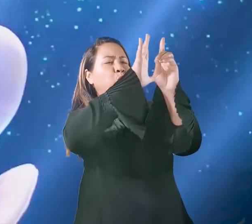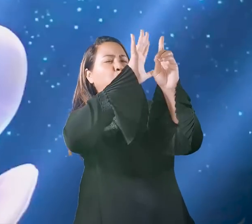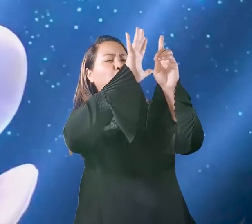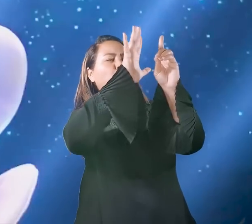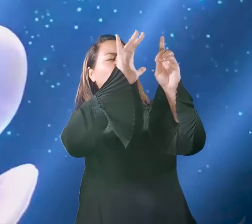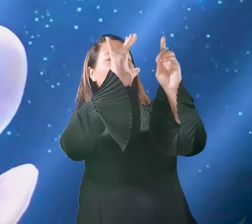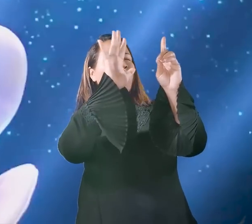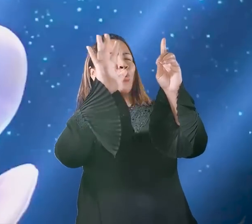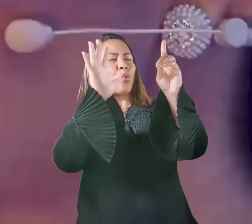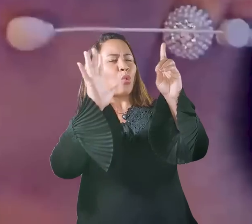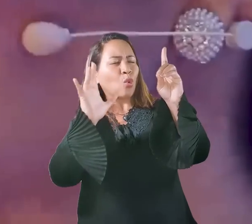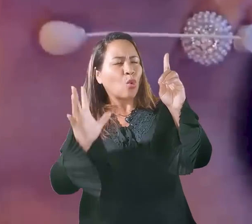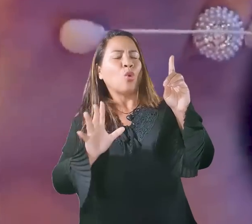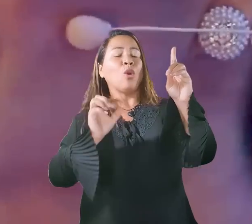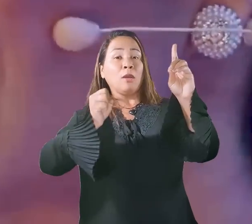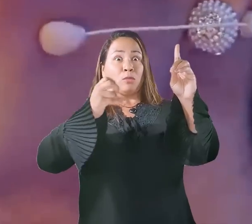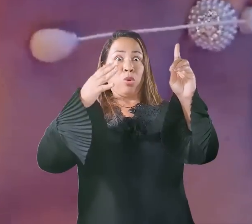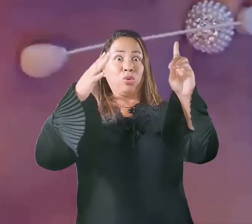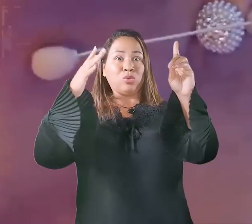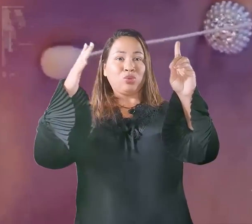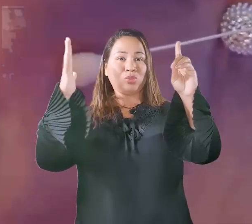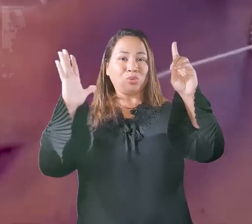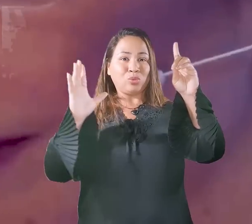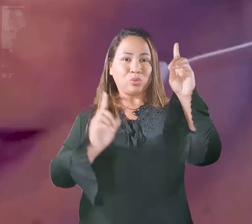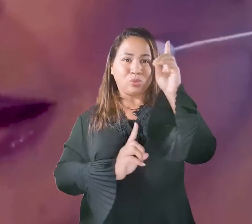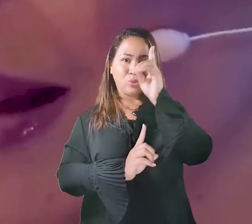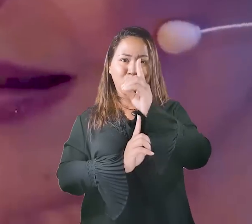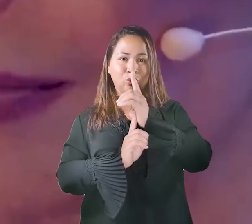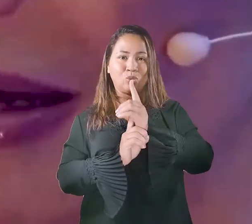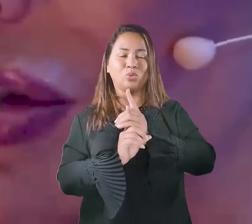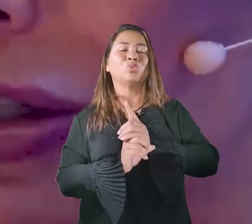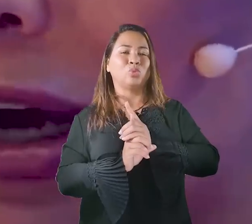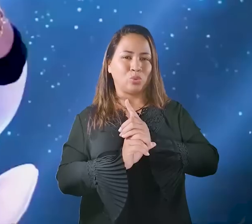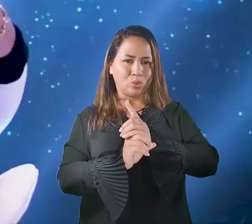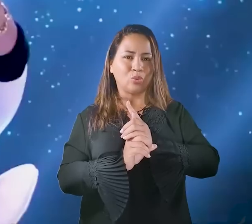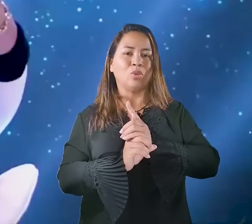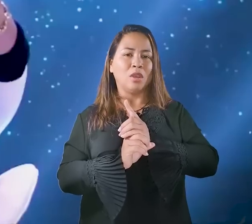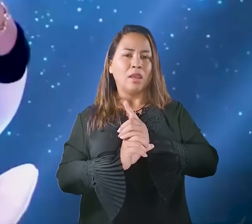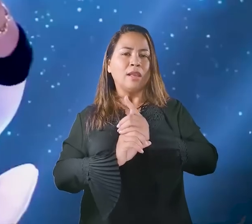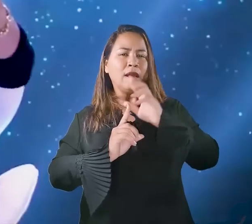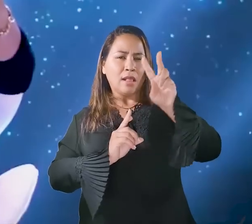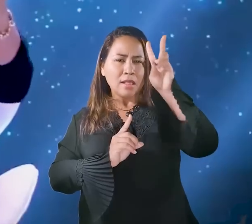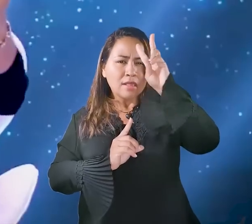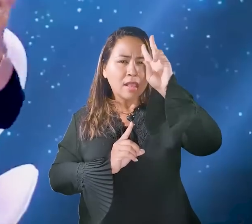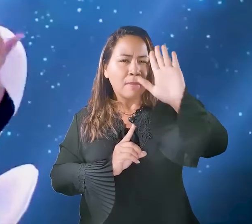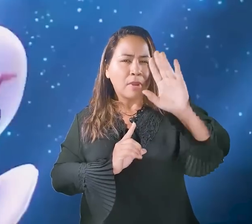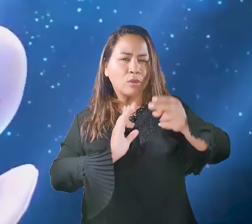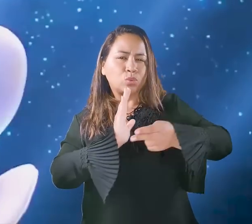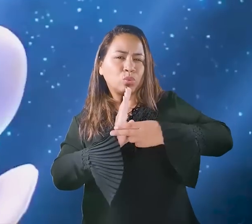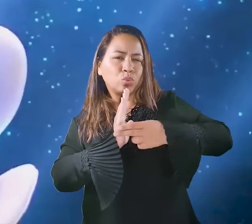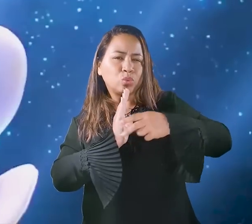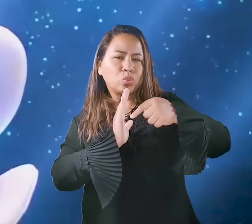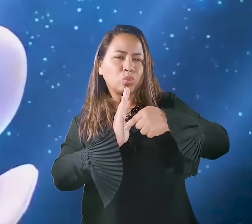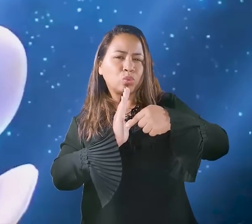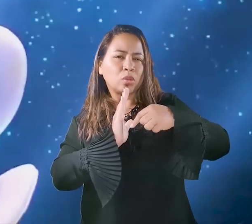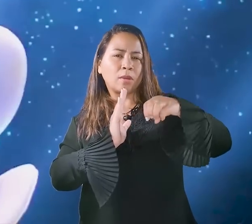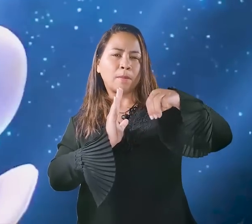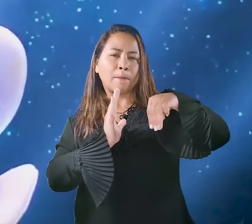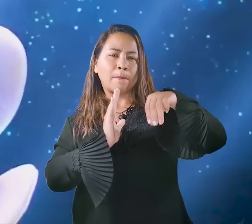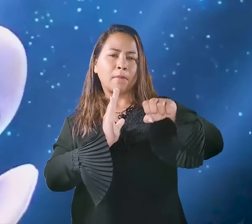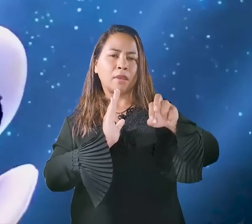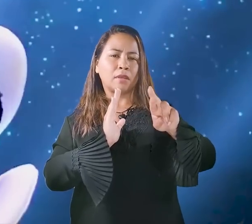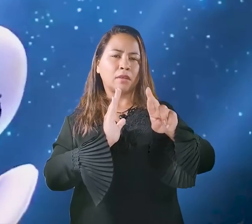luz, lembrando que ao estimular esse meridiano, ele acessa o nosso